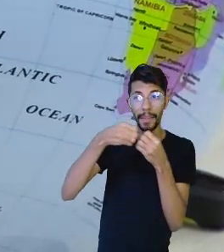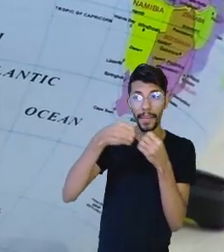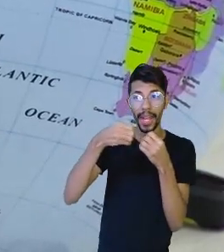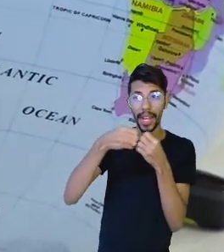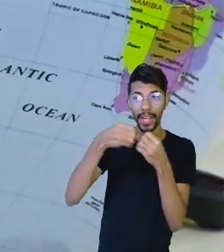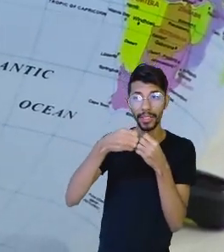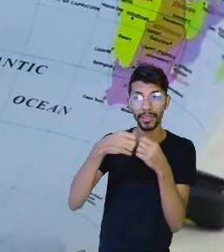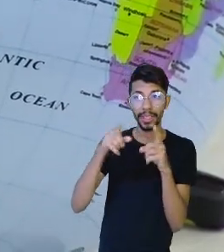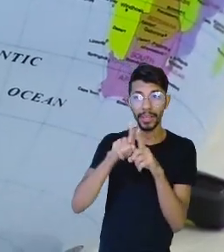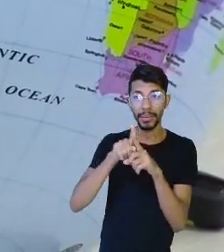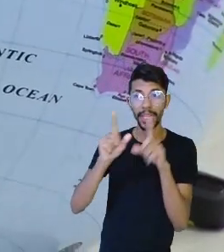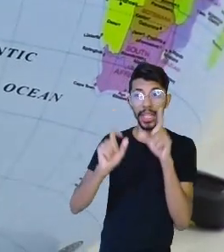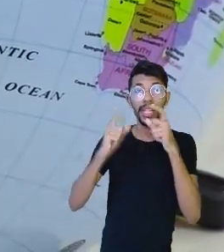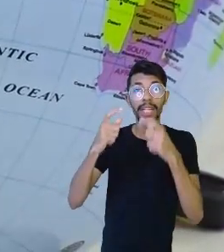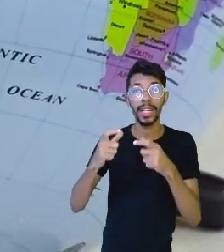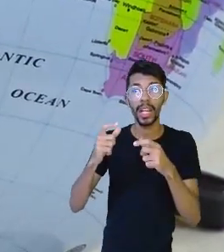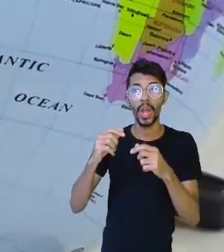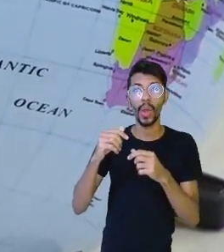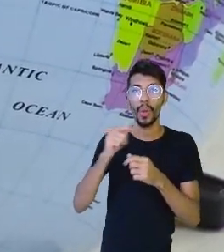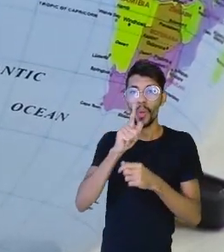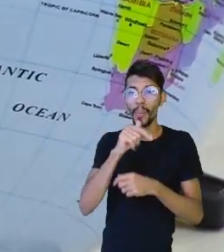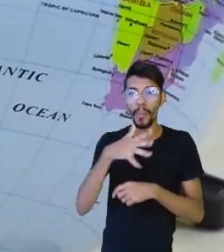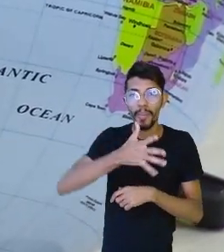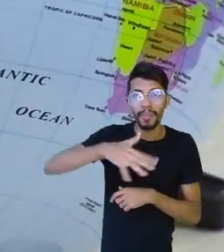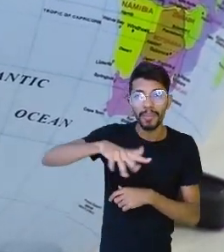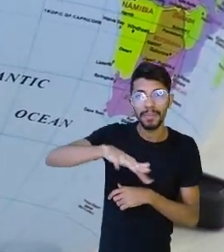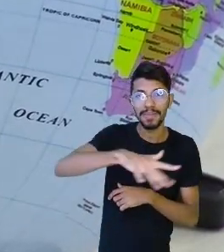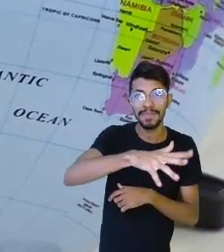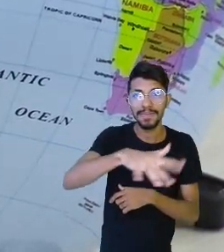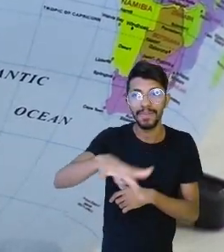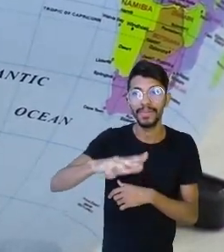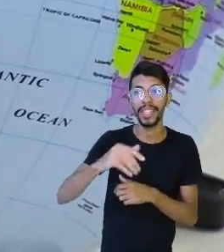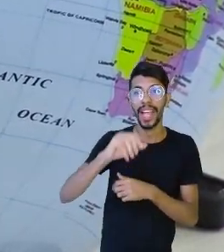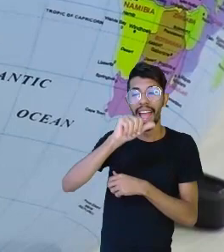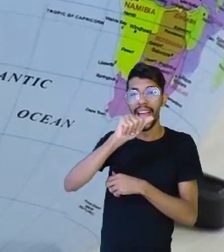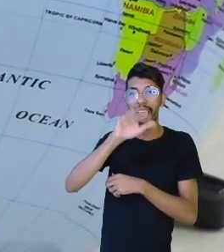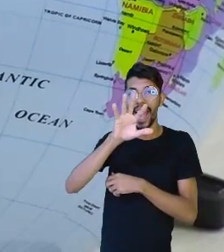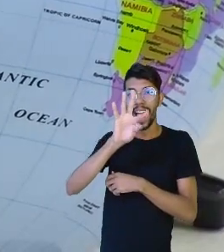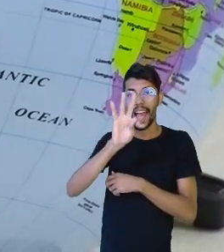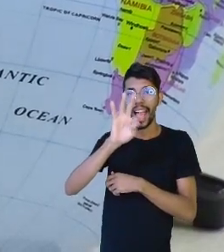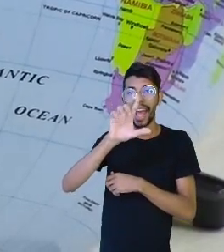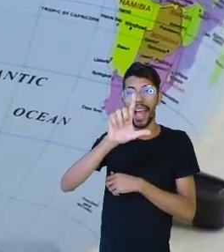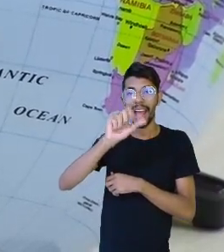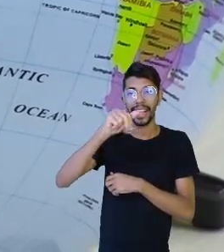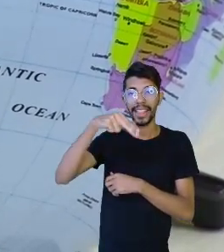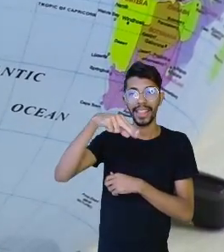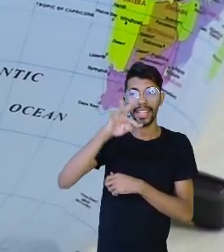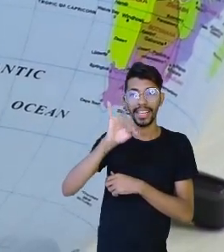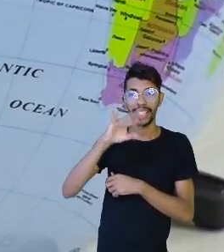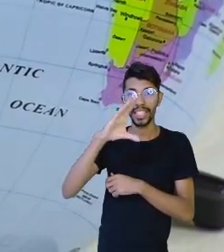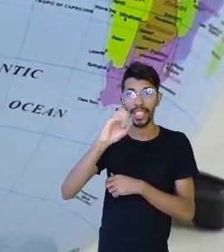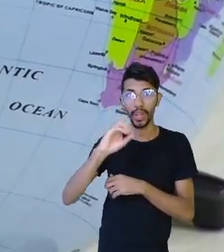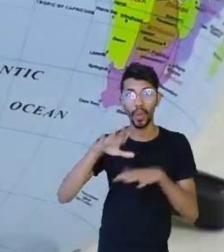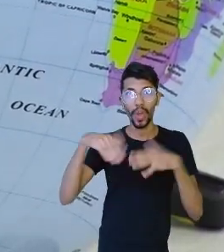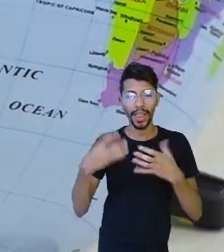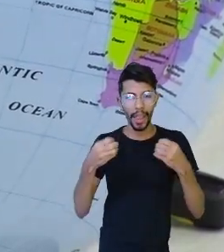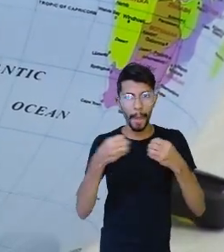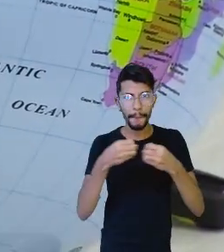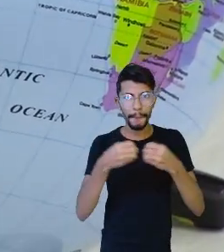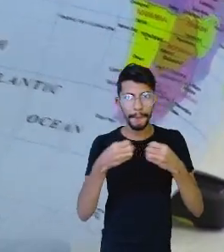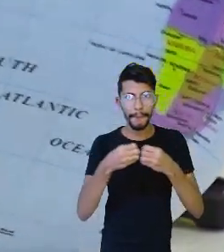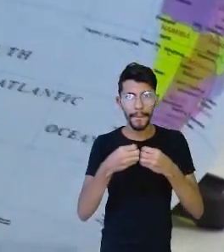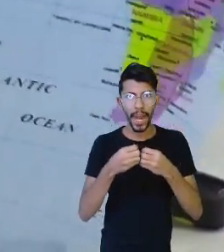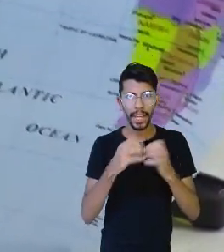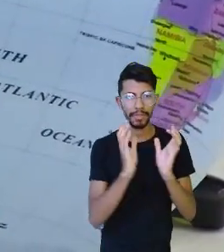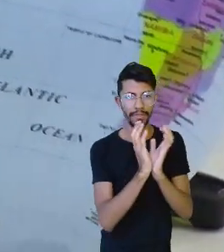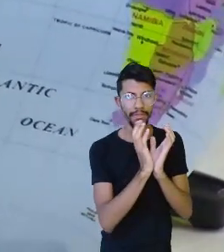do Oceano Atlântico, certo? Então, essa proximidade do Recife com o Oceano